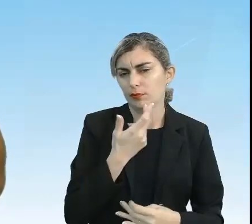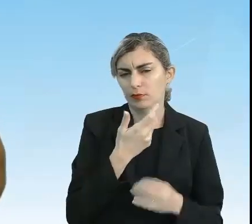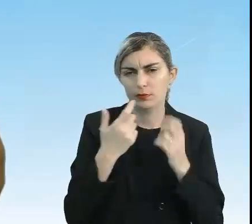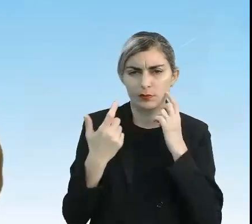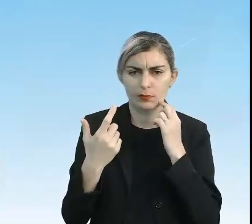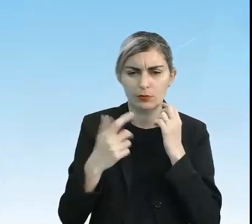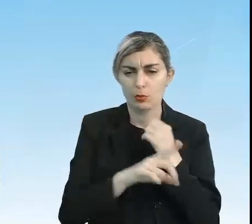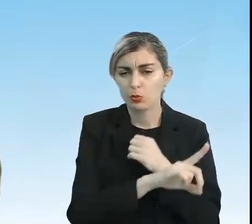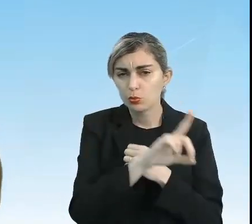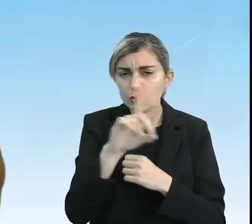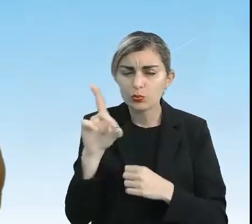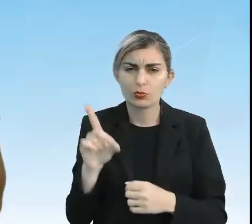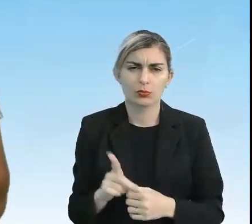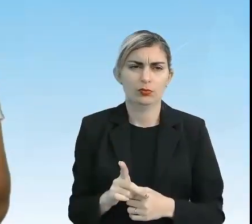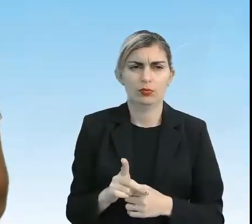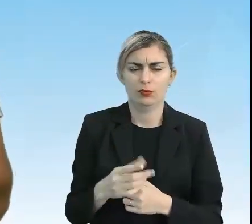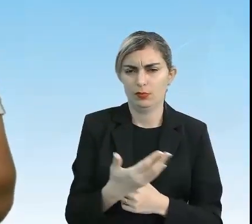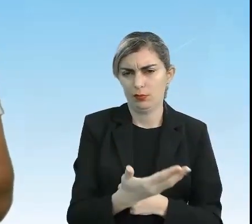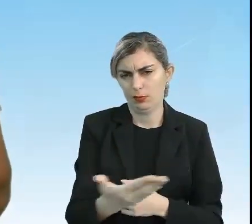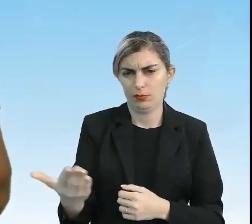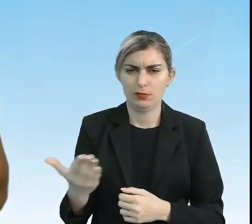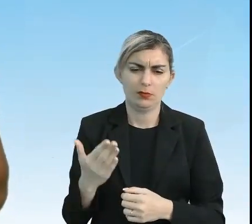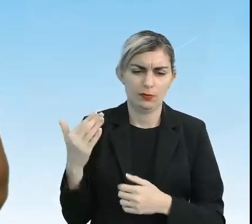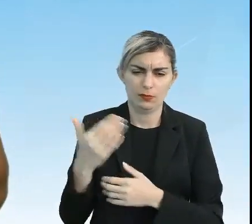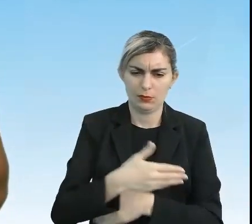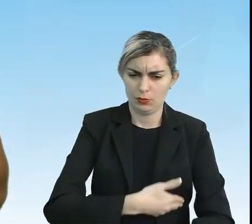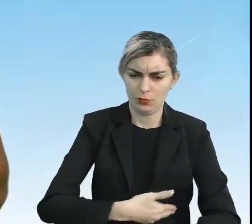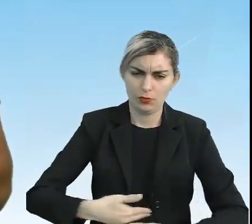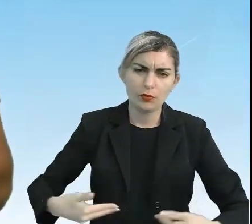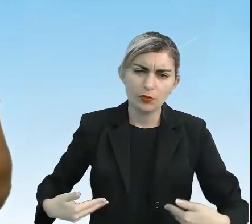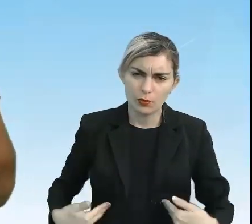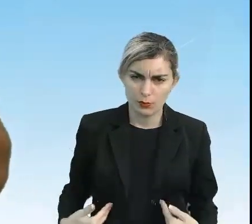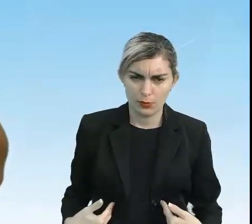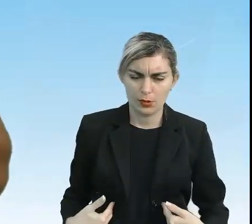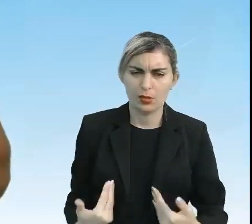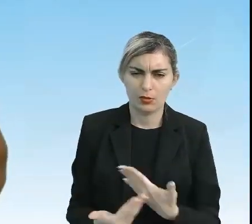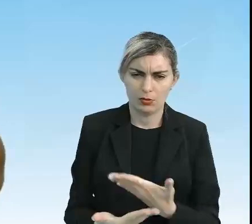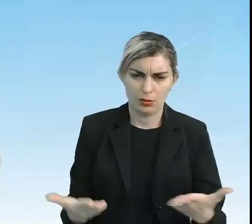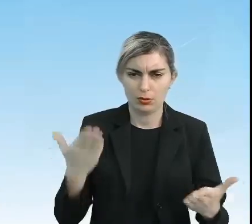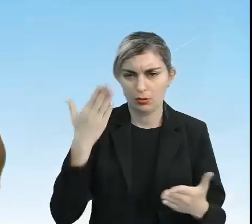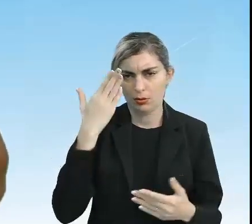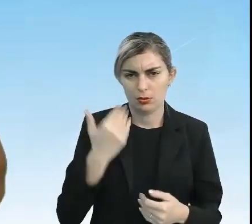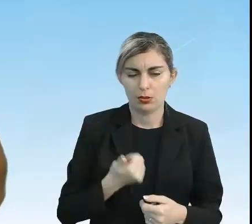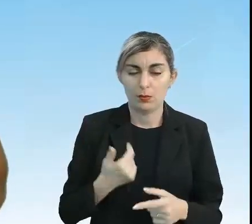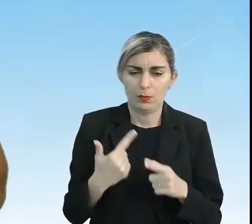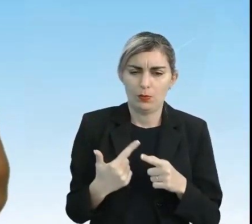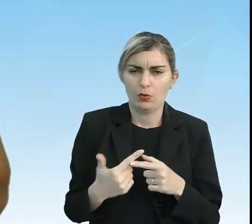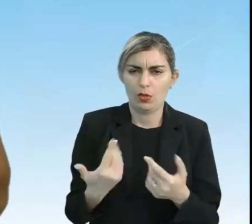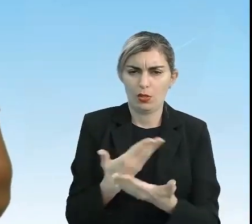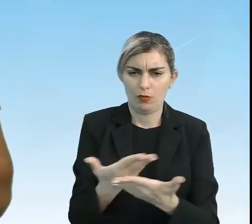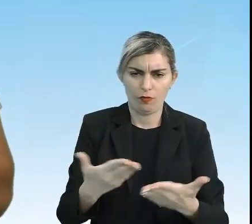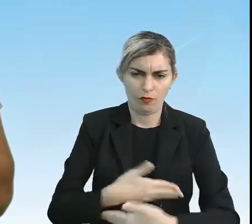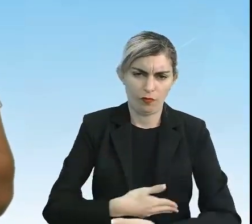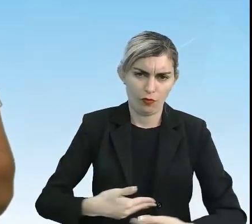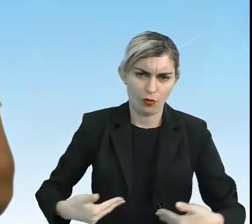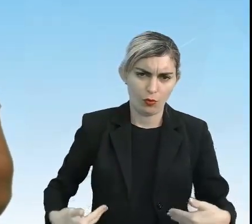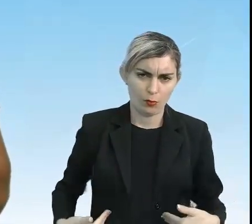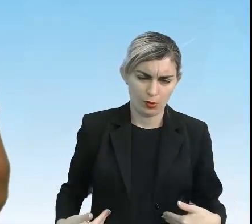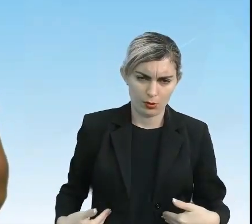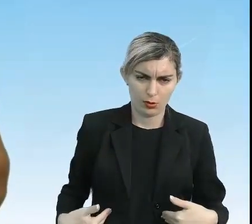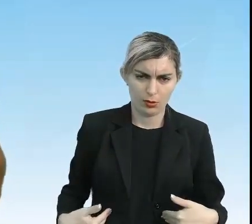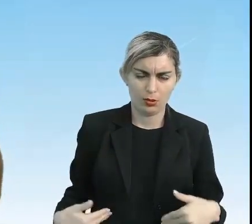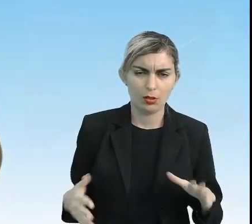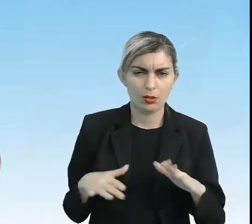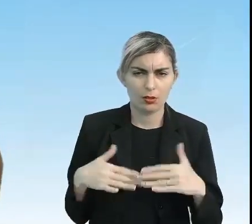no dia que aqueles que passam fome, né, eles souberem por que eles passam fome,